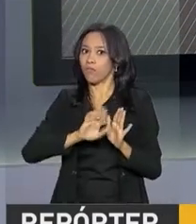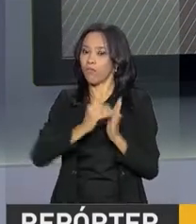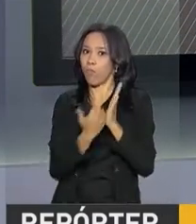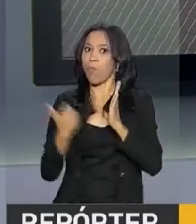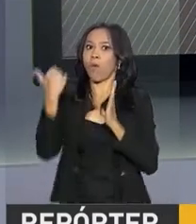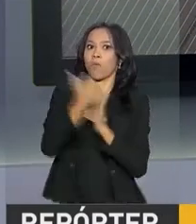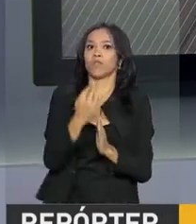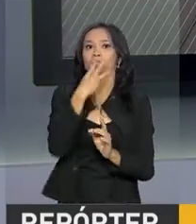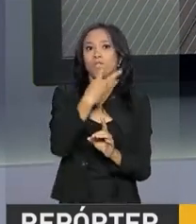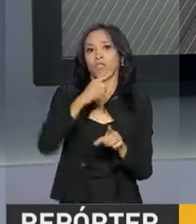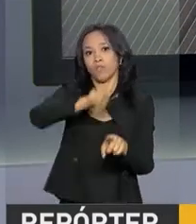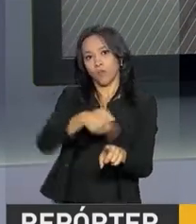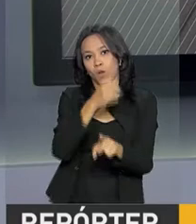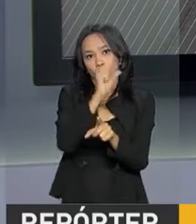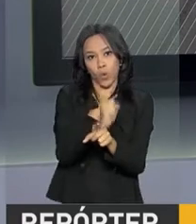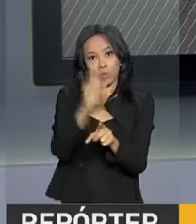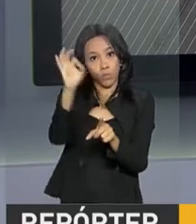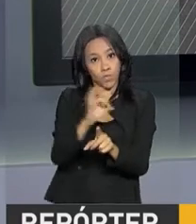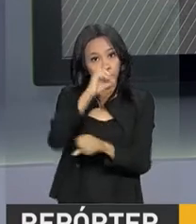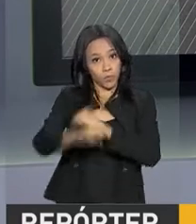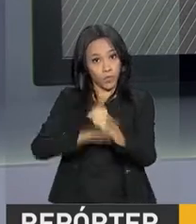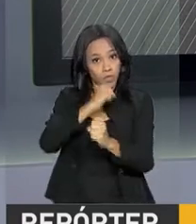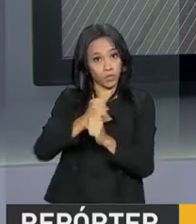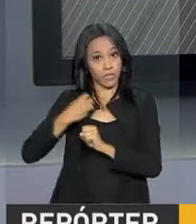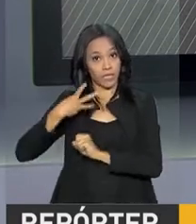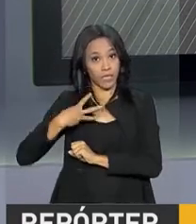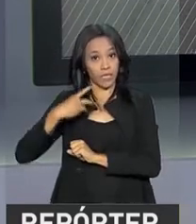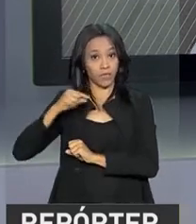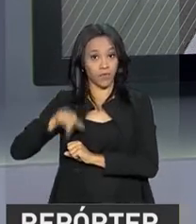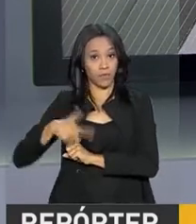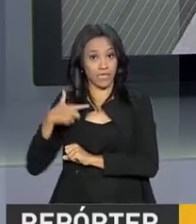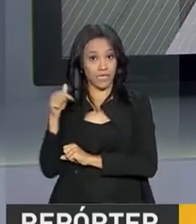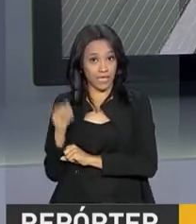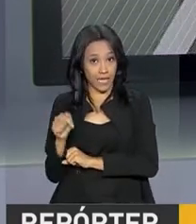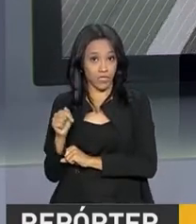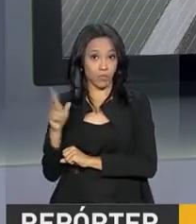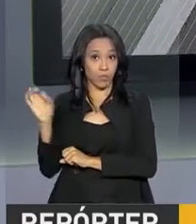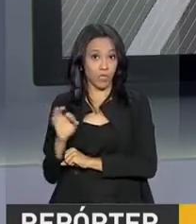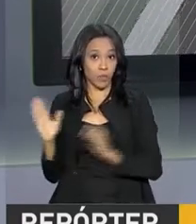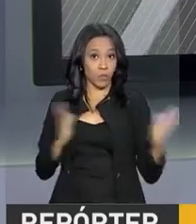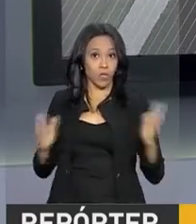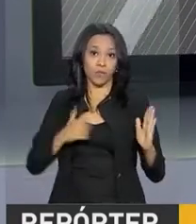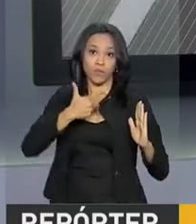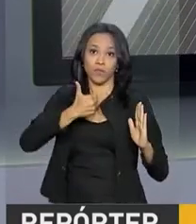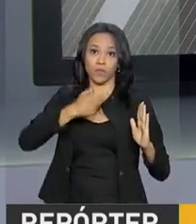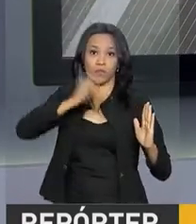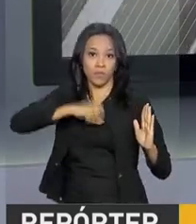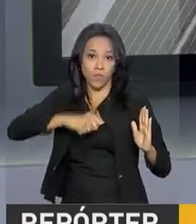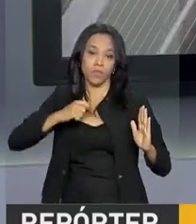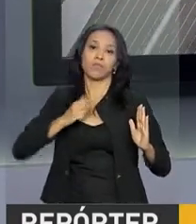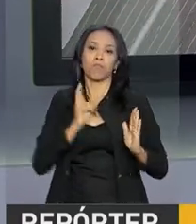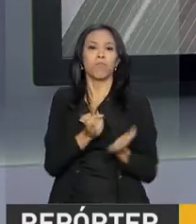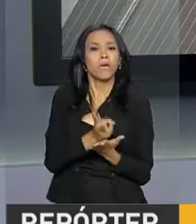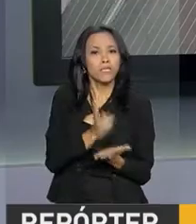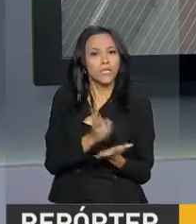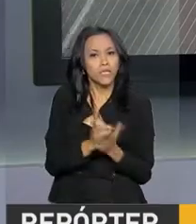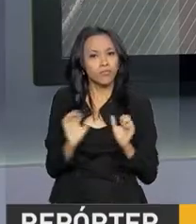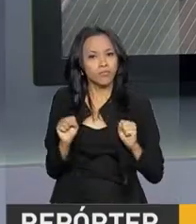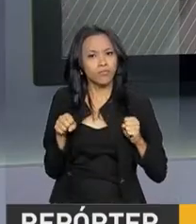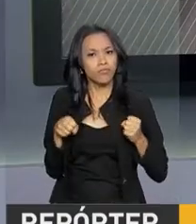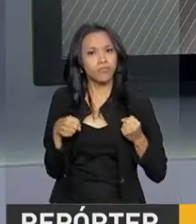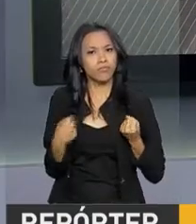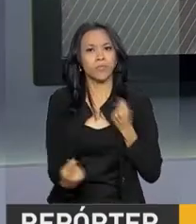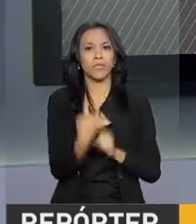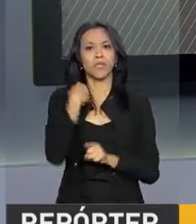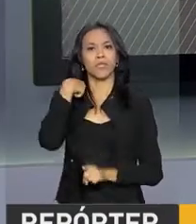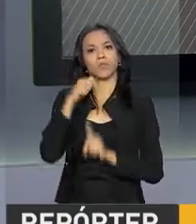3,8 por cento no ano e de 3,7 por cento nos últimos 12 meses mantendo a recuperação em curso desde outubro